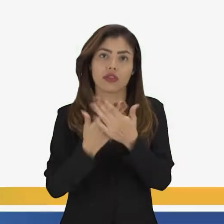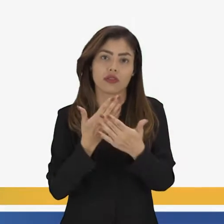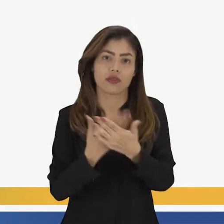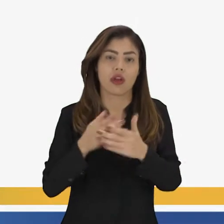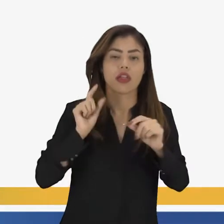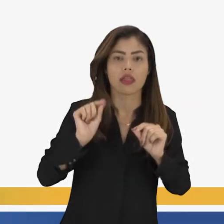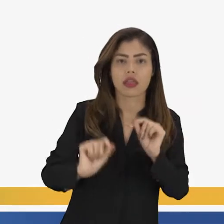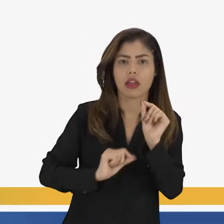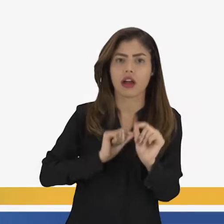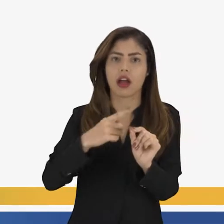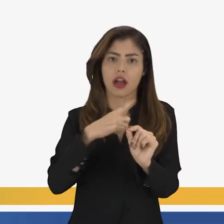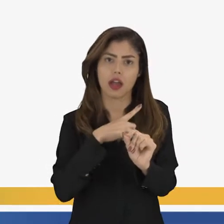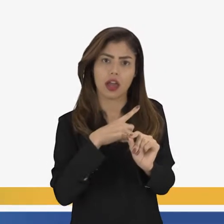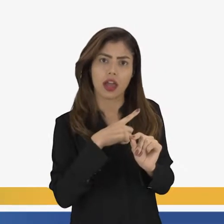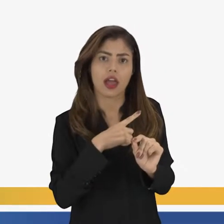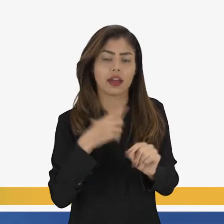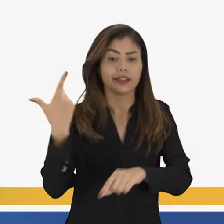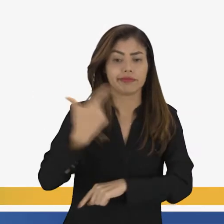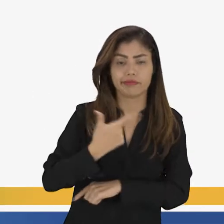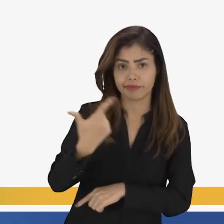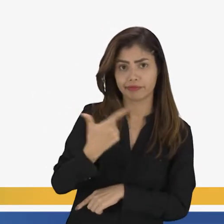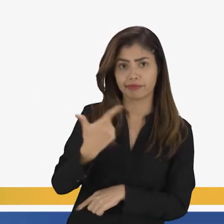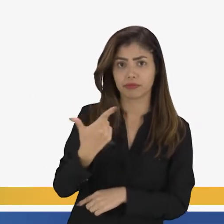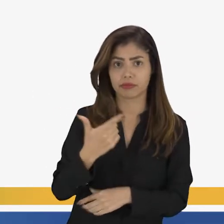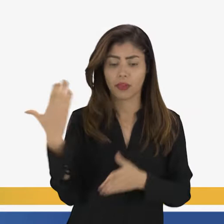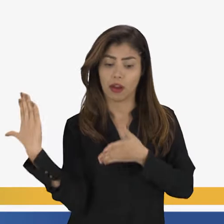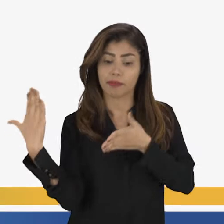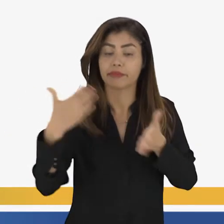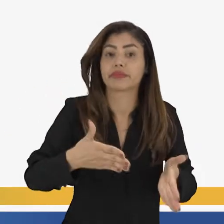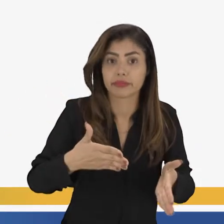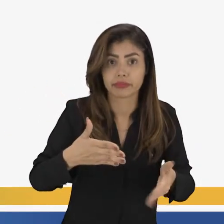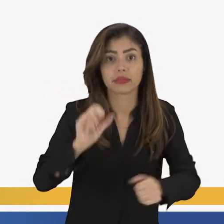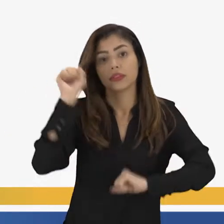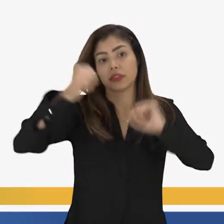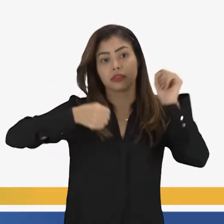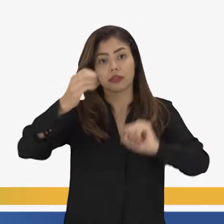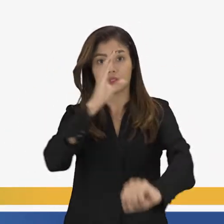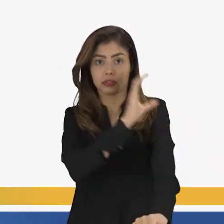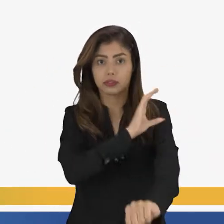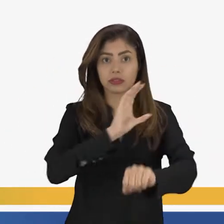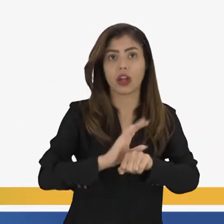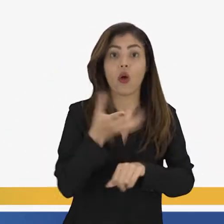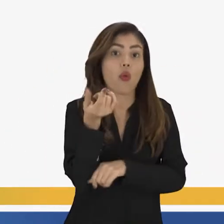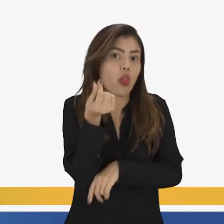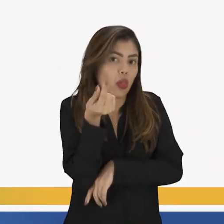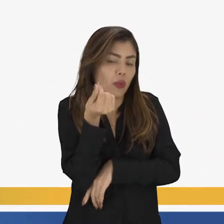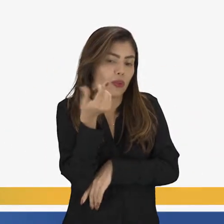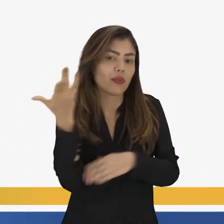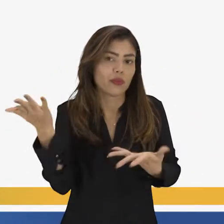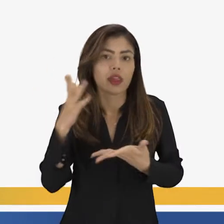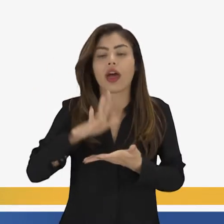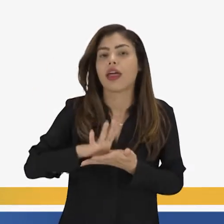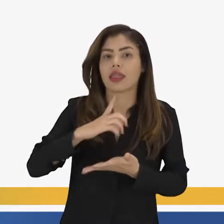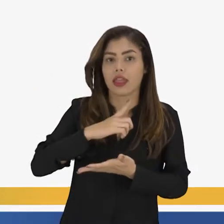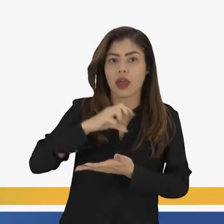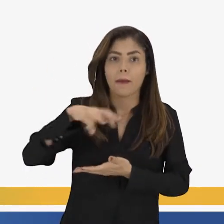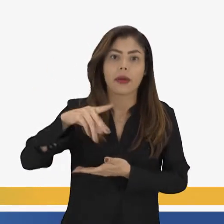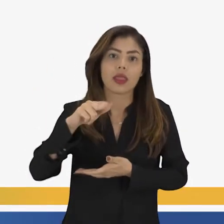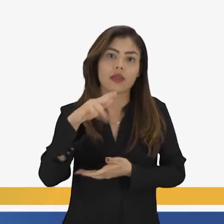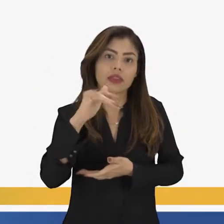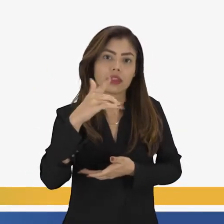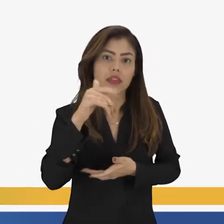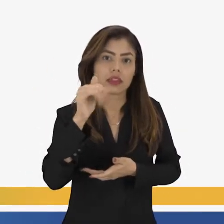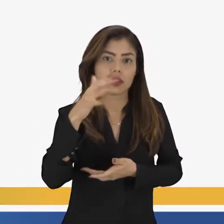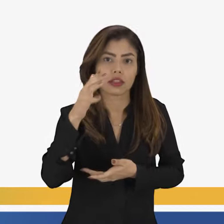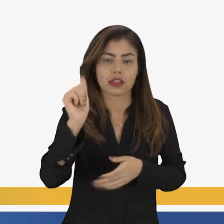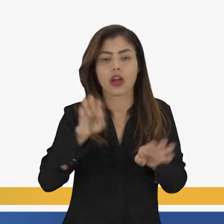gente, eles então, segundo eles, o objetivo da indústria cultural era o lucro, ou seja, a manutenção do